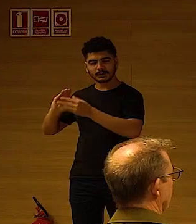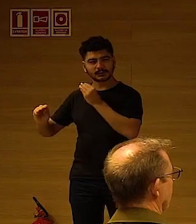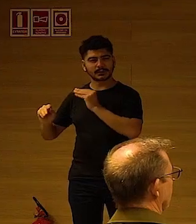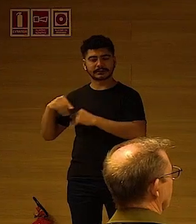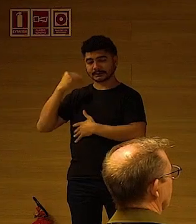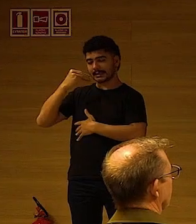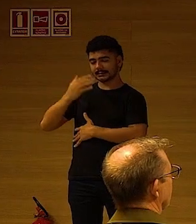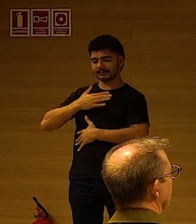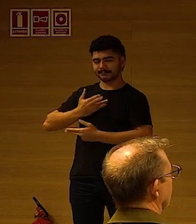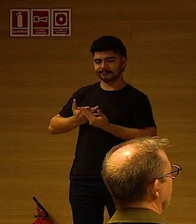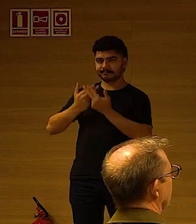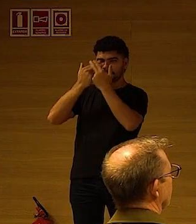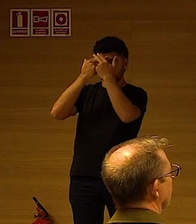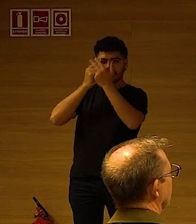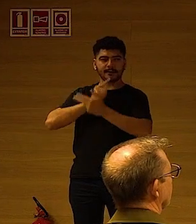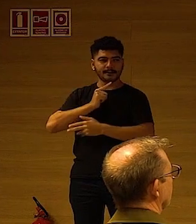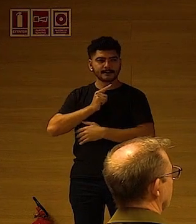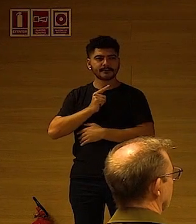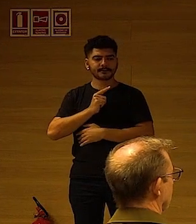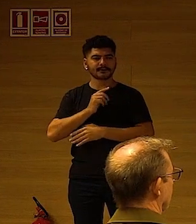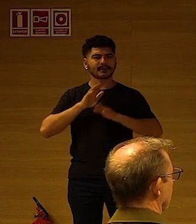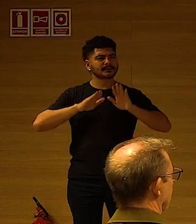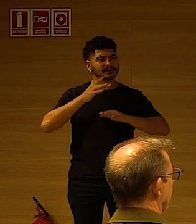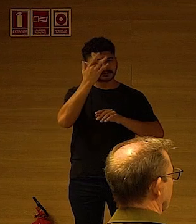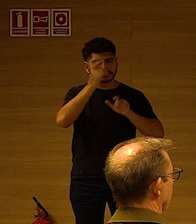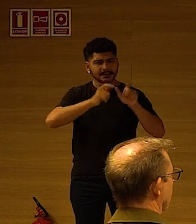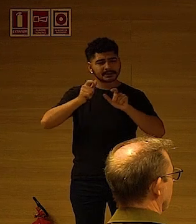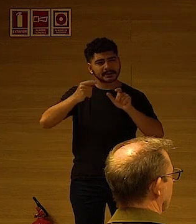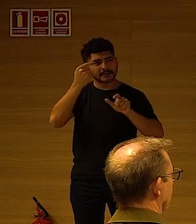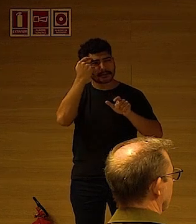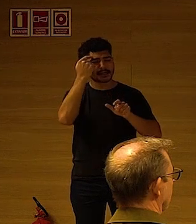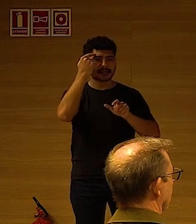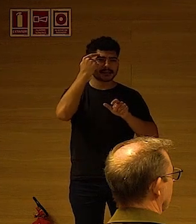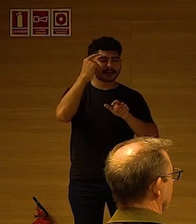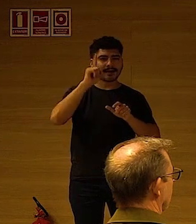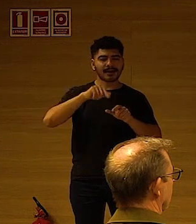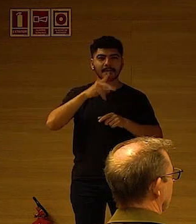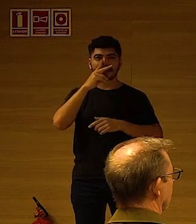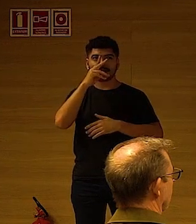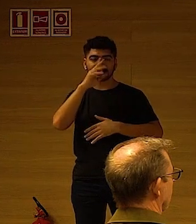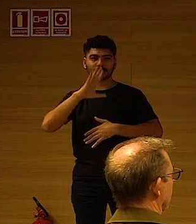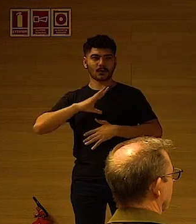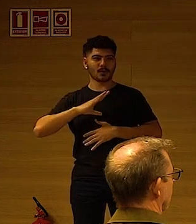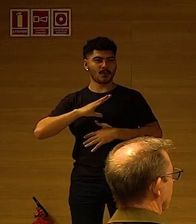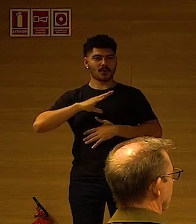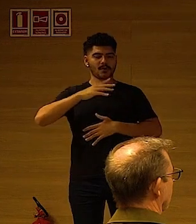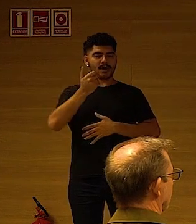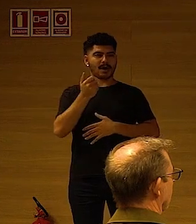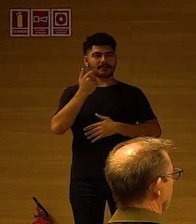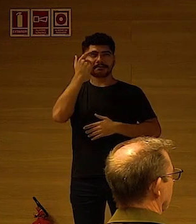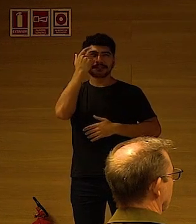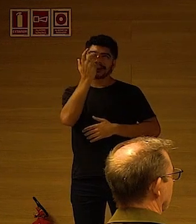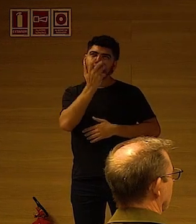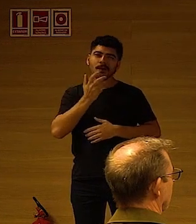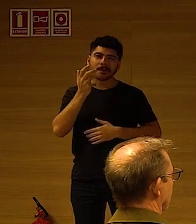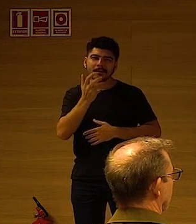foi traumática, viu? Às vezes as pessoas pensam assim, que é um ato de heroísmo, pensam romanticamente